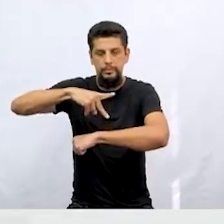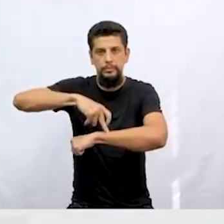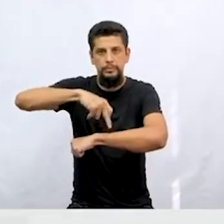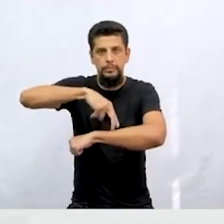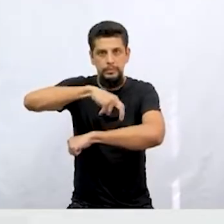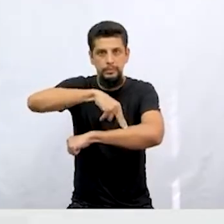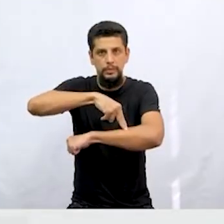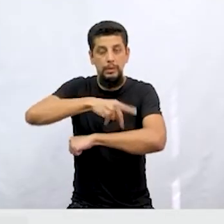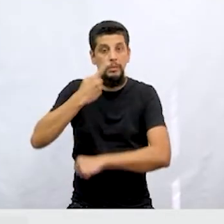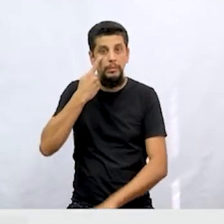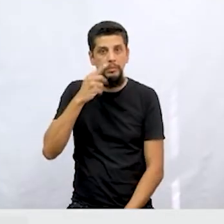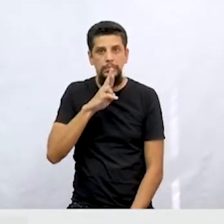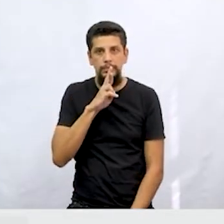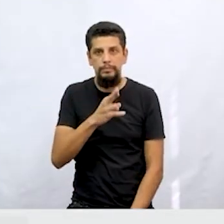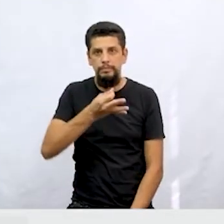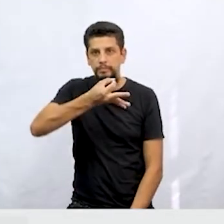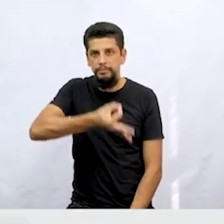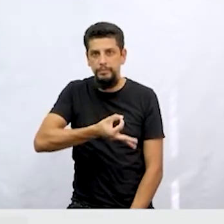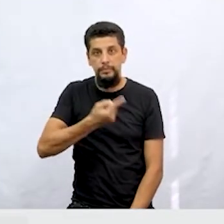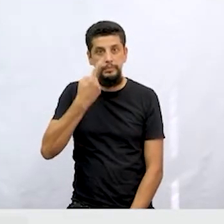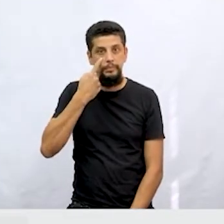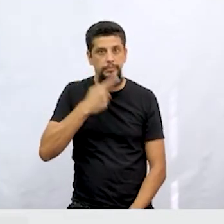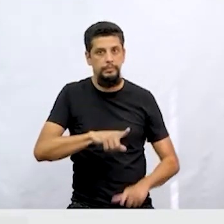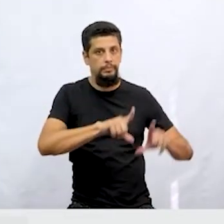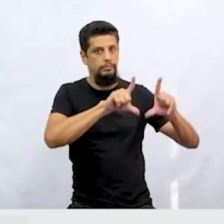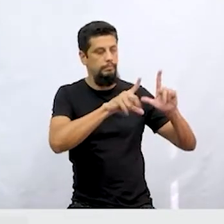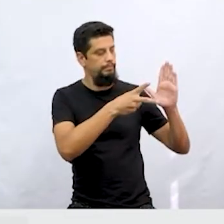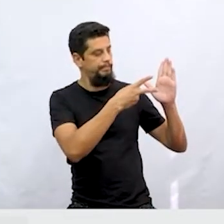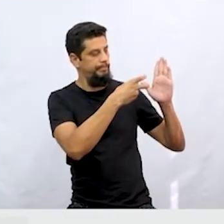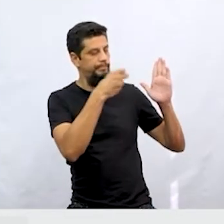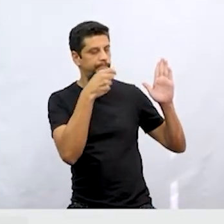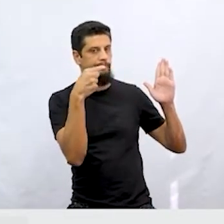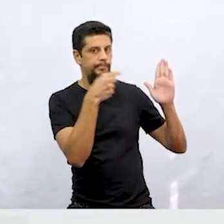amarelinha? Vamos ver a resposta? De olho na tela.